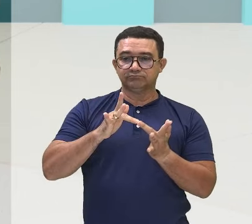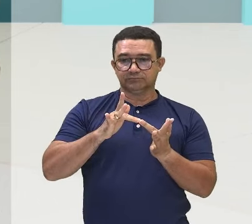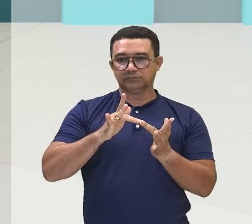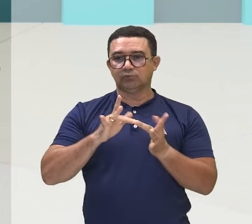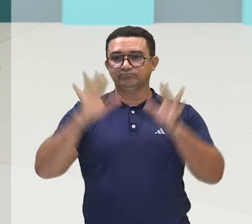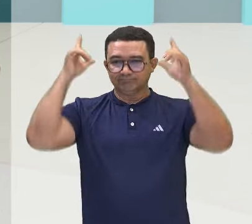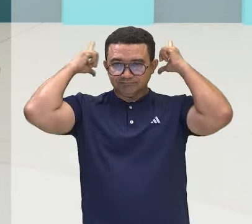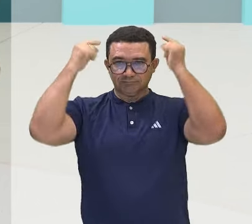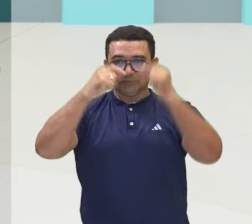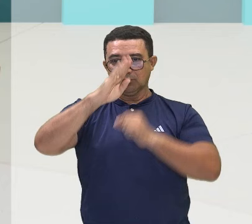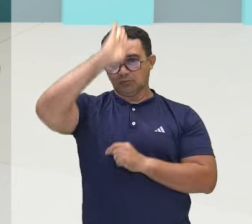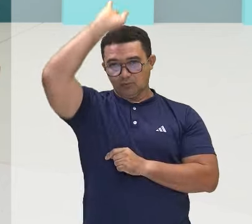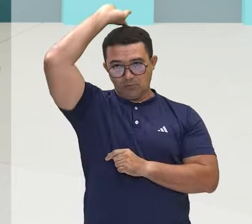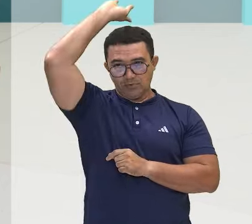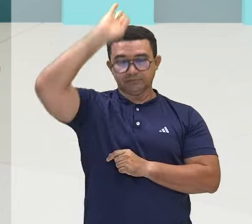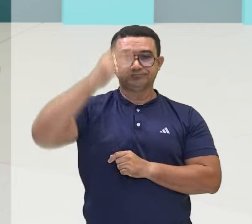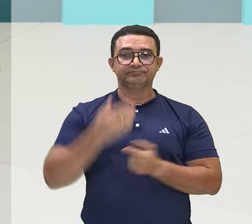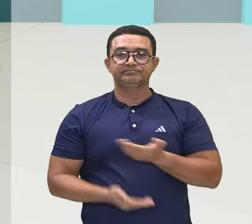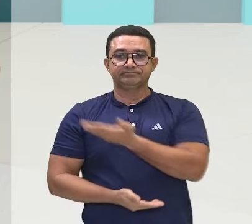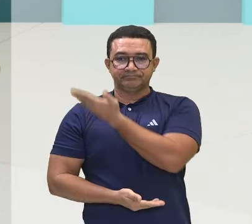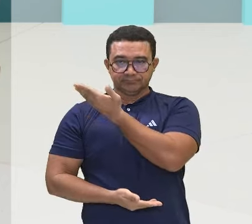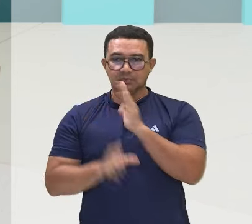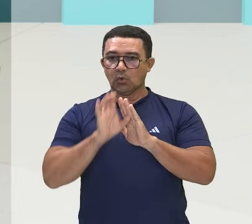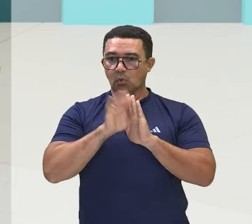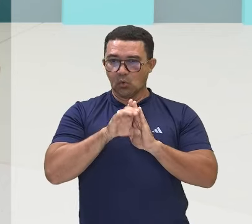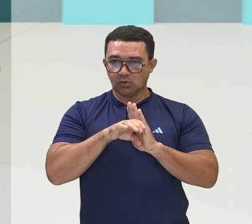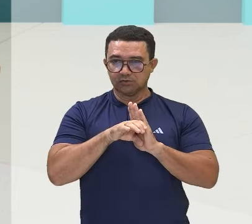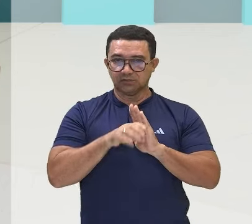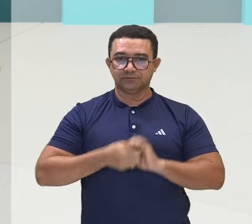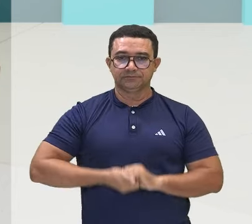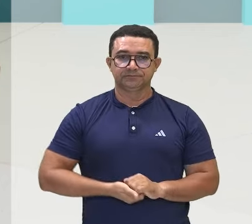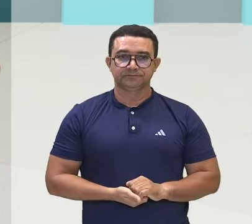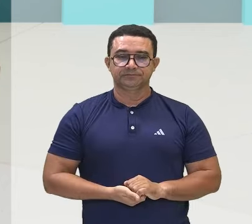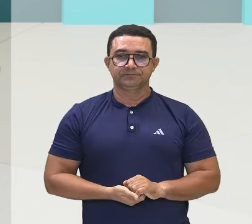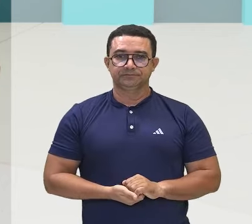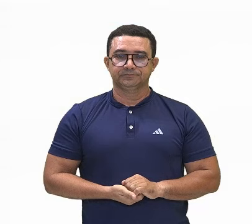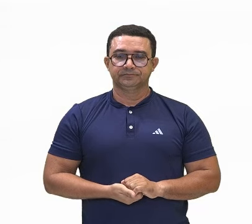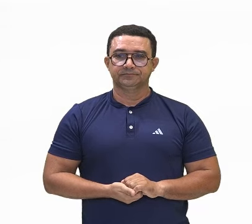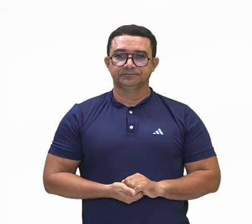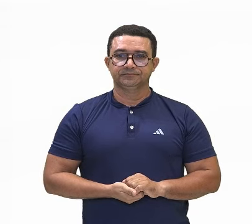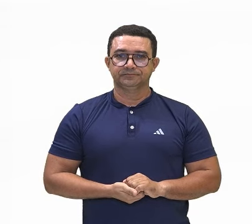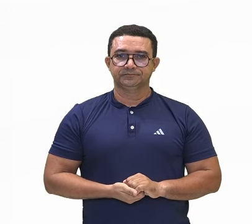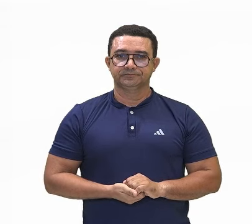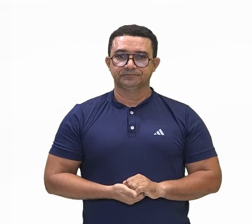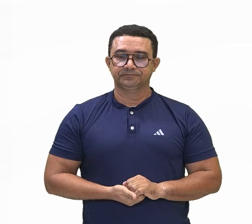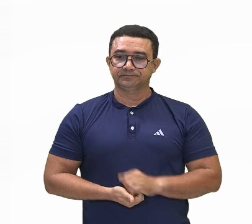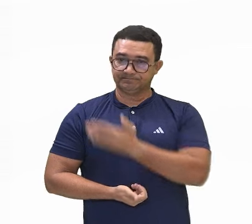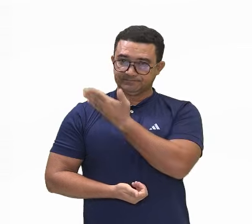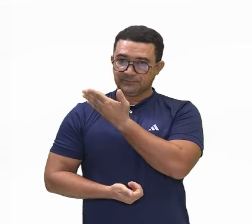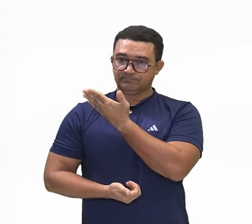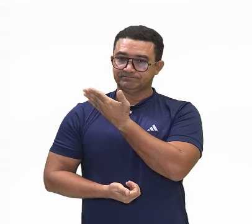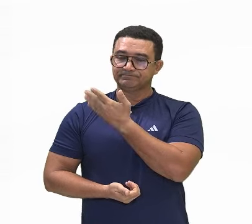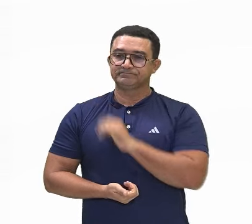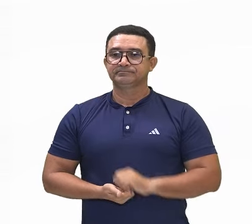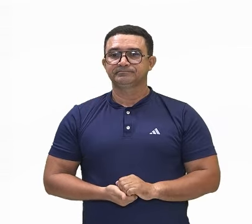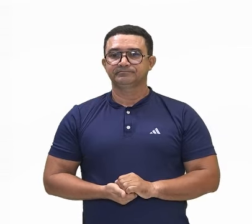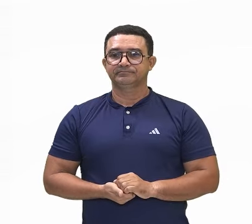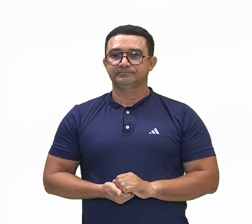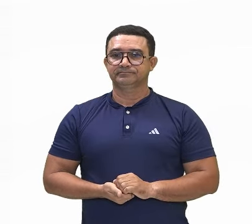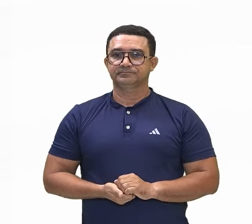vocês acompanhem aí o conceito comigo do que seria essa tradição. Vejam aí. Então, olha o que diz